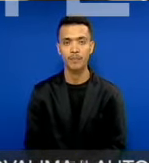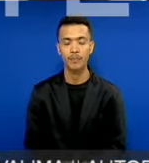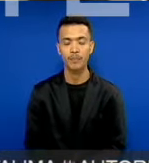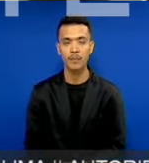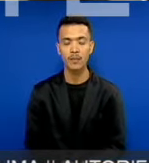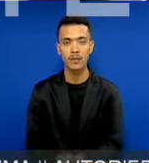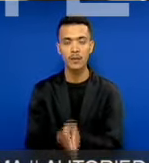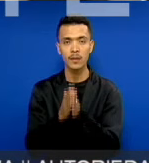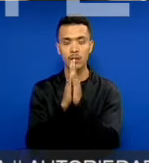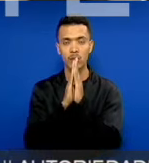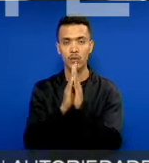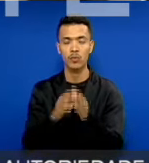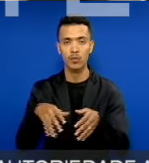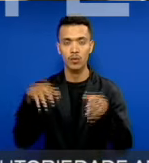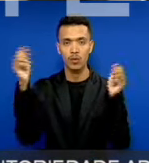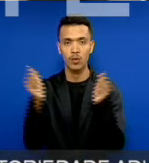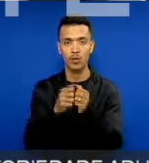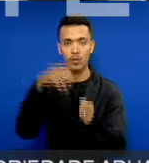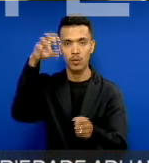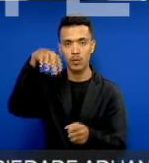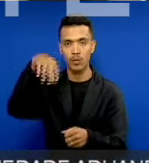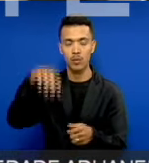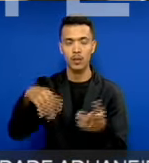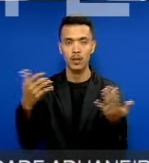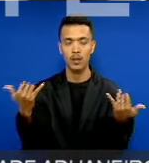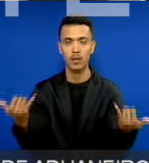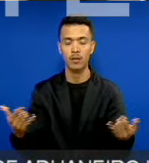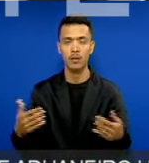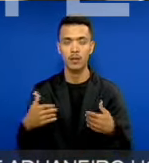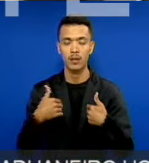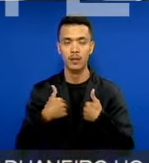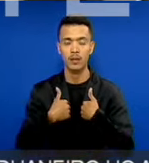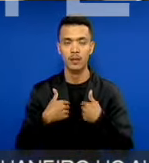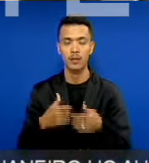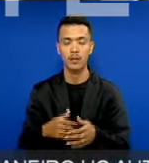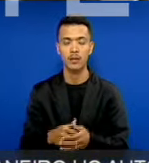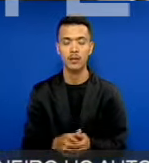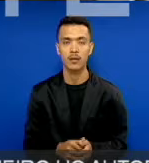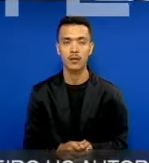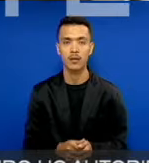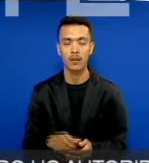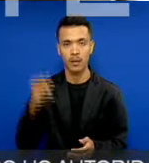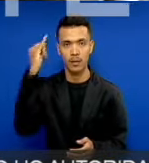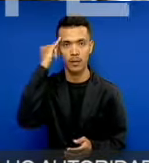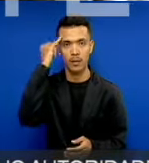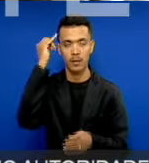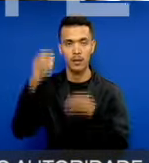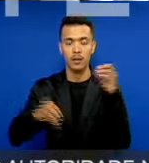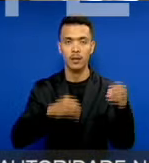Russo, o Udanes Nene, e a Karik, iria rumo com a